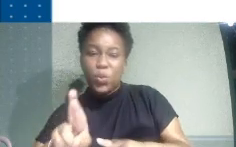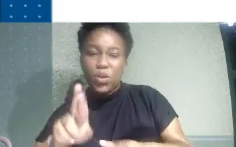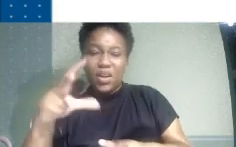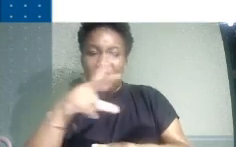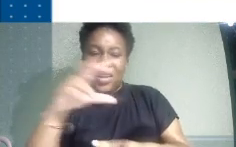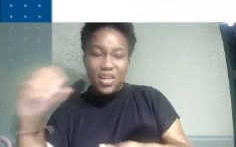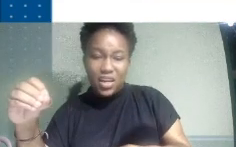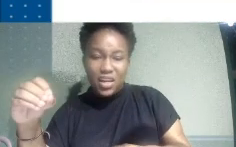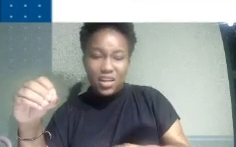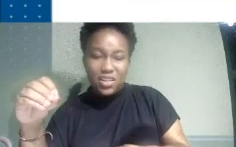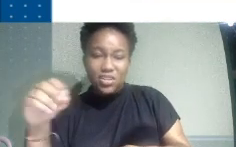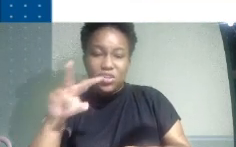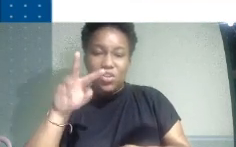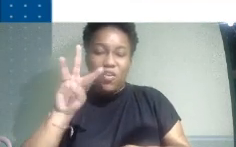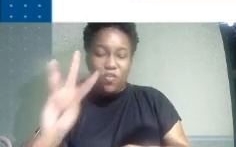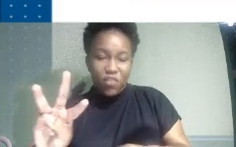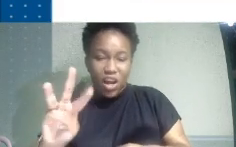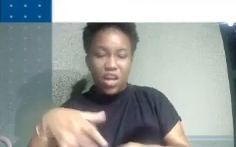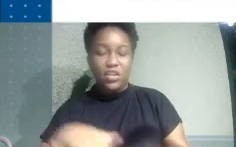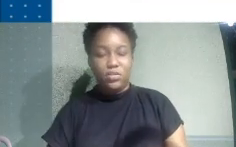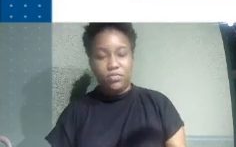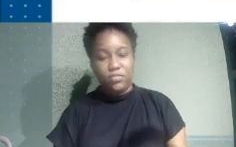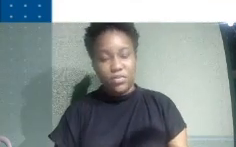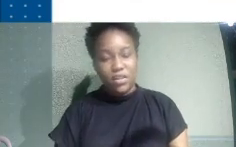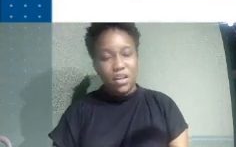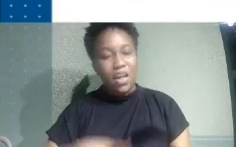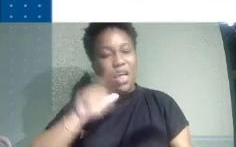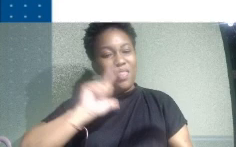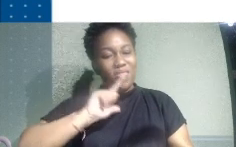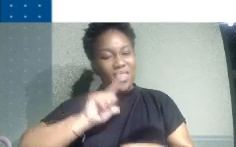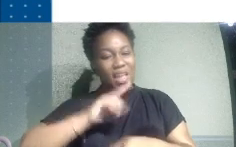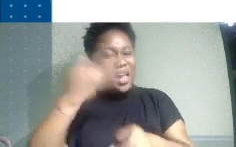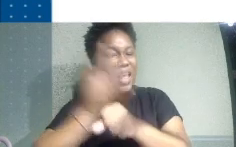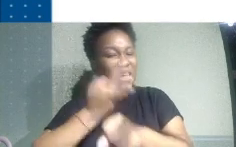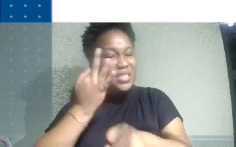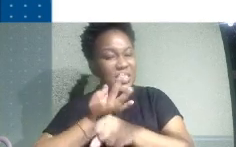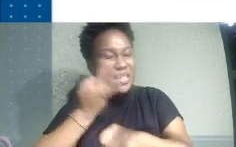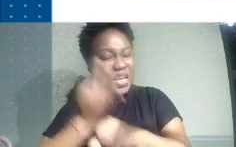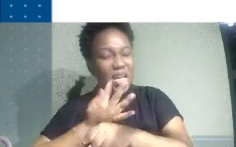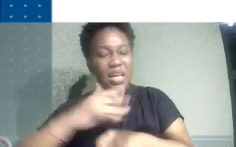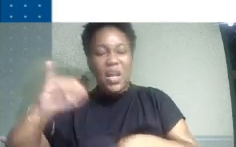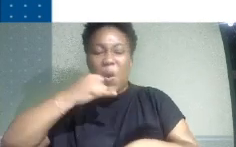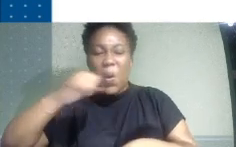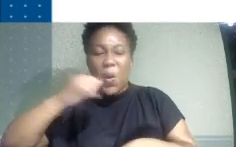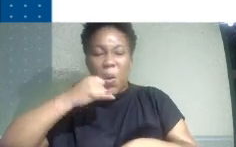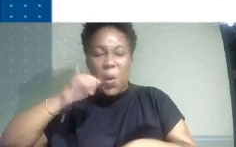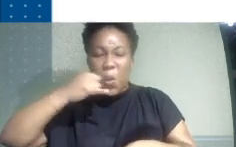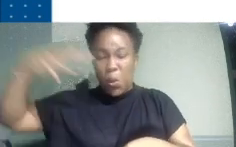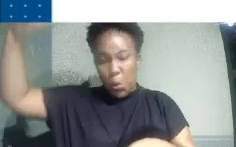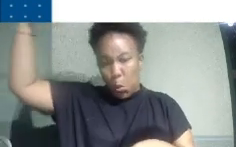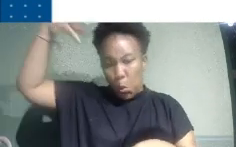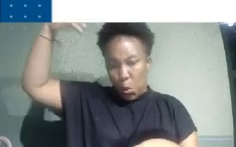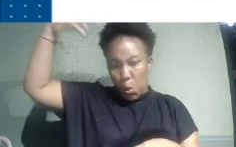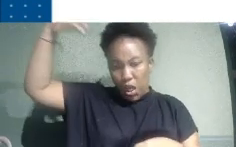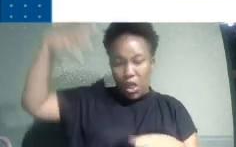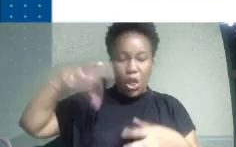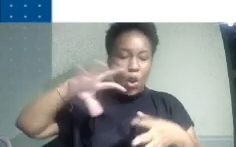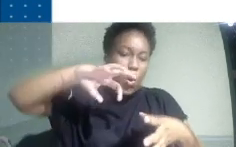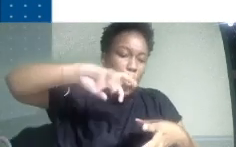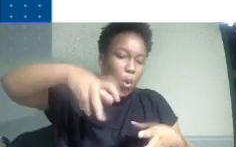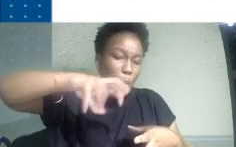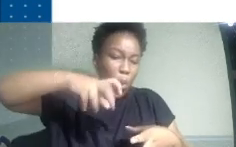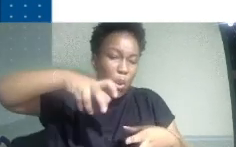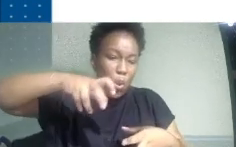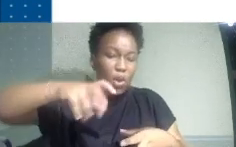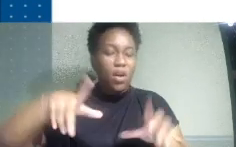1 mesmo, professor? Aparelhos que possuem resistência, pessoal, chuveiro, torneira, lâmpadas incandescentes, fogão, etc. A gente